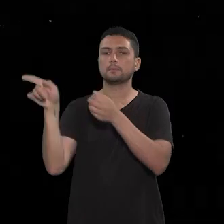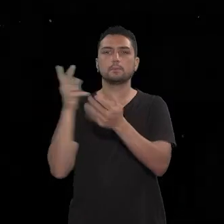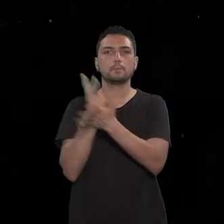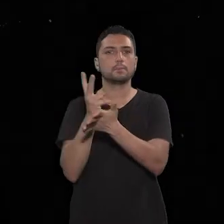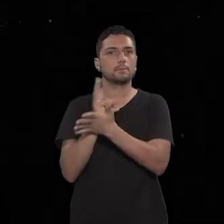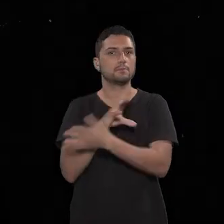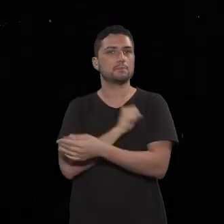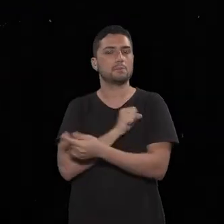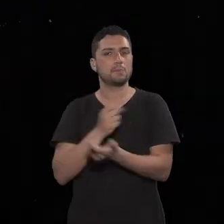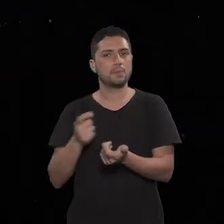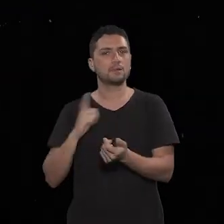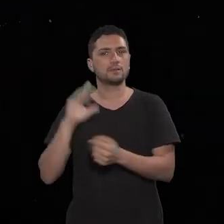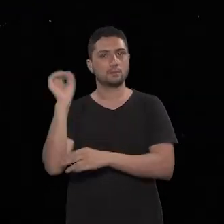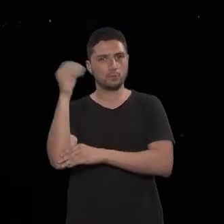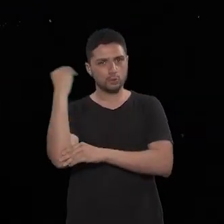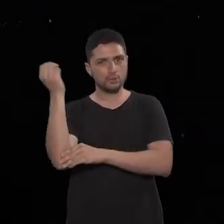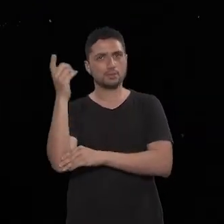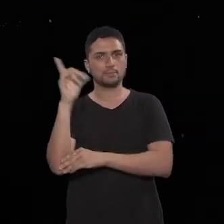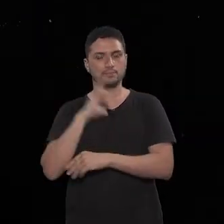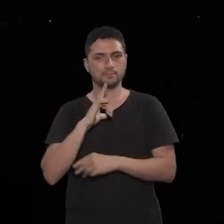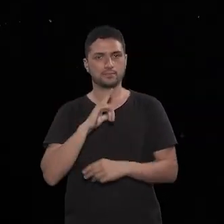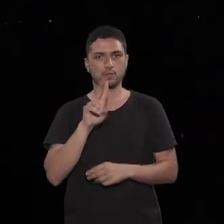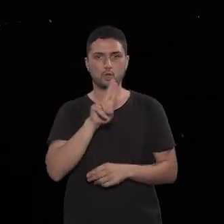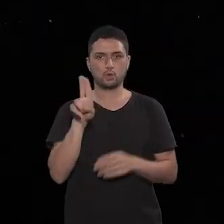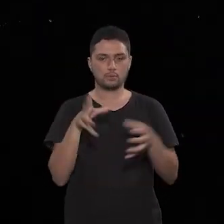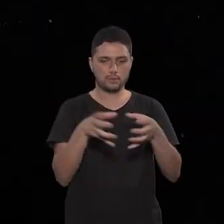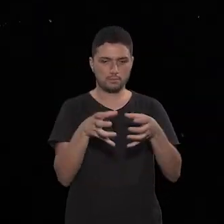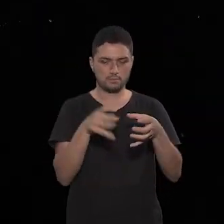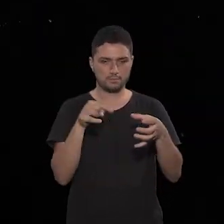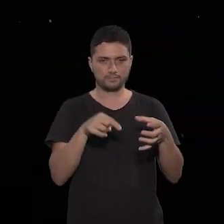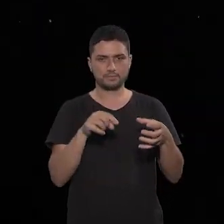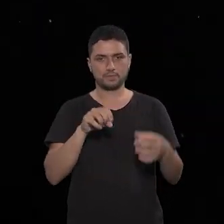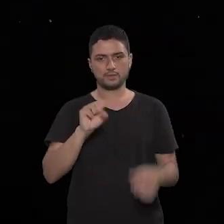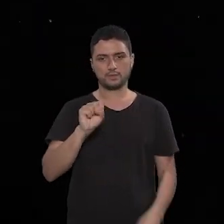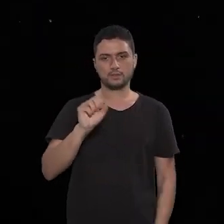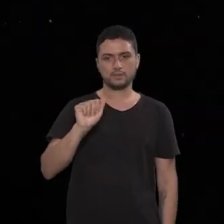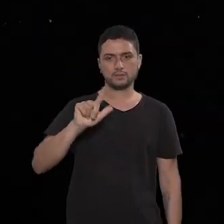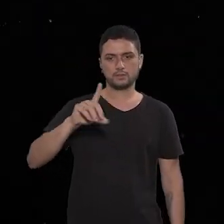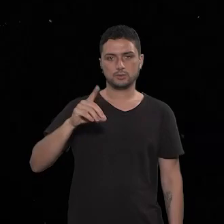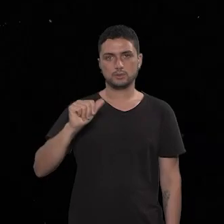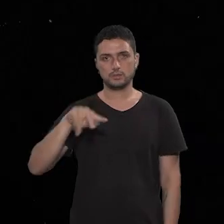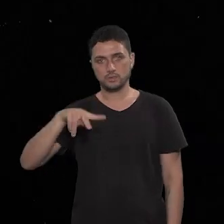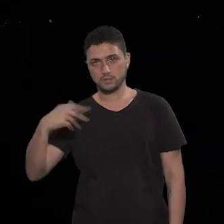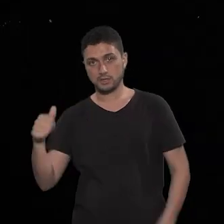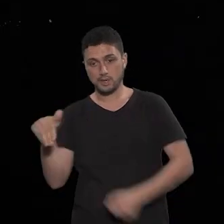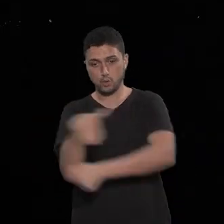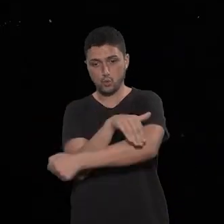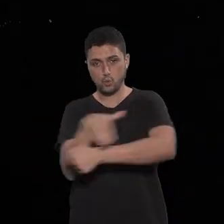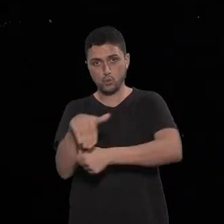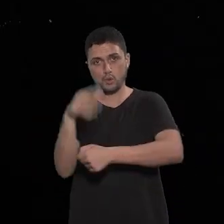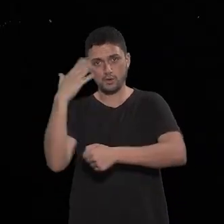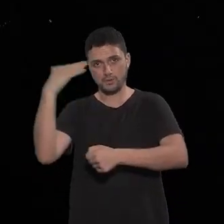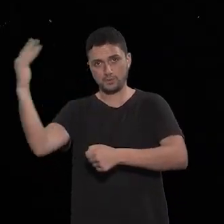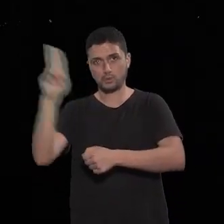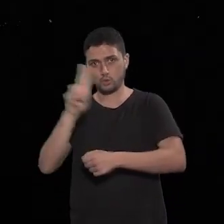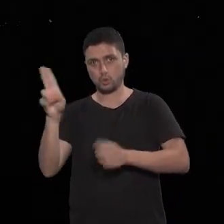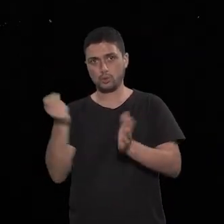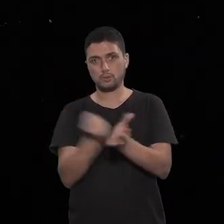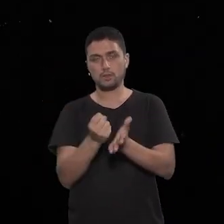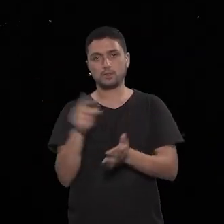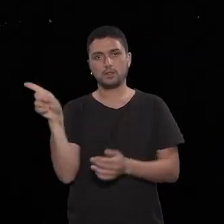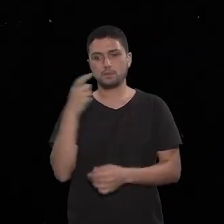bandas, né? A mais famosa que em Porto Alegre, que tem em Porto Alegre ainda, chama-se Banda da Saldanha. Saldanha Marinha era uma